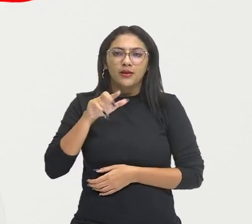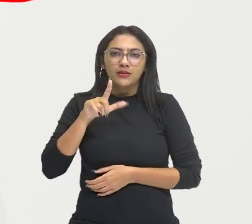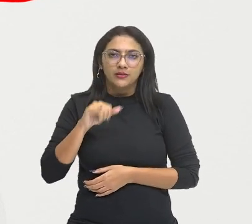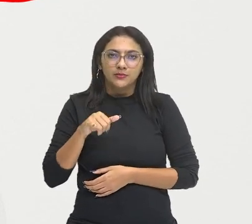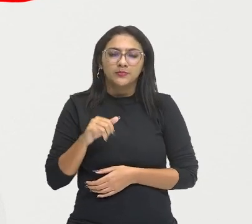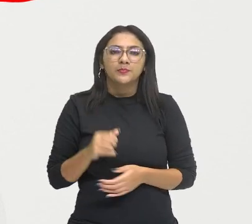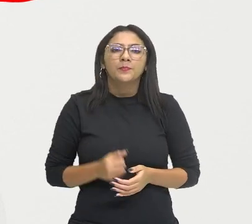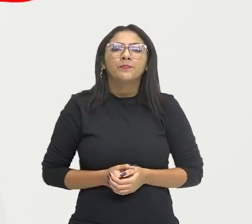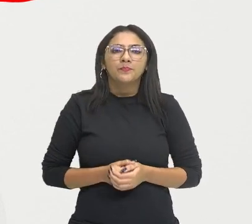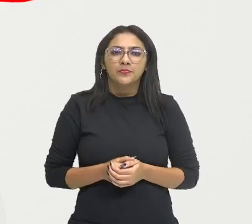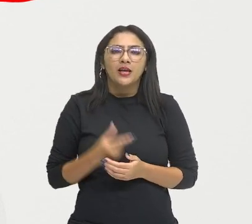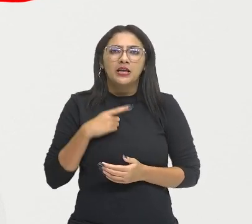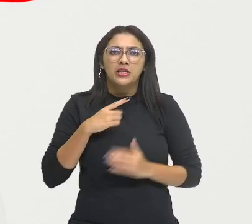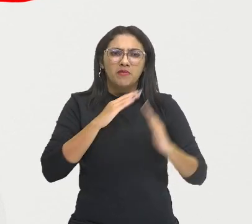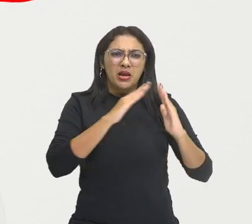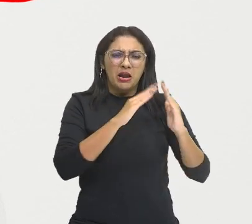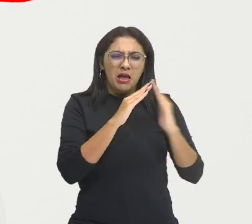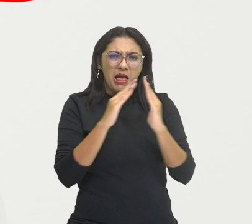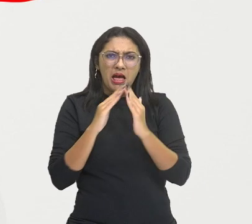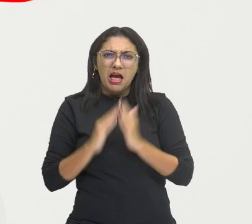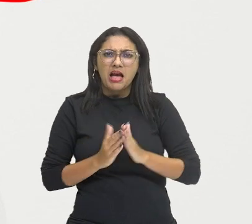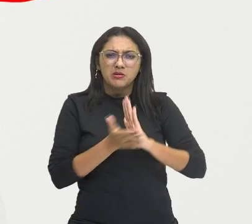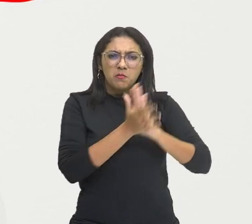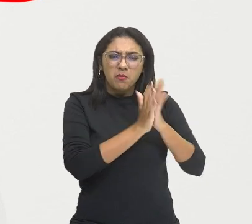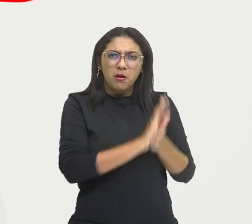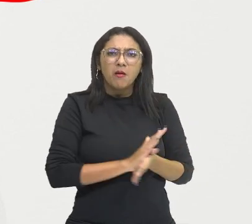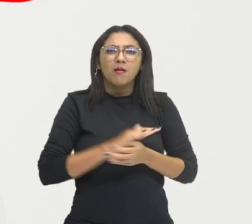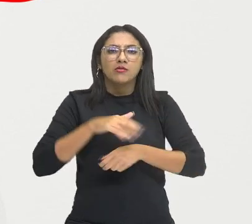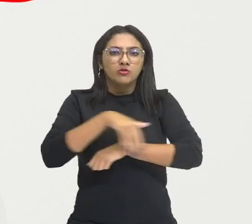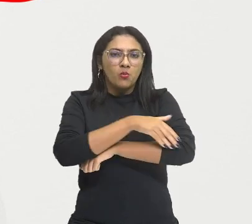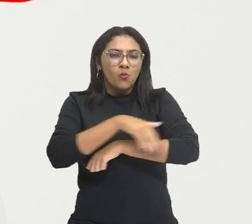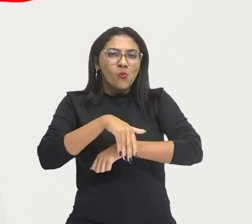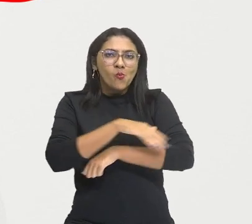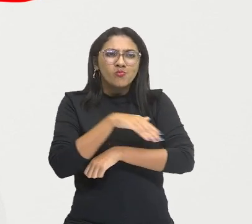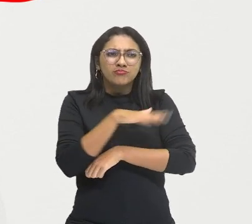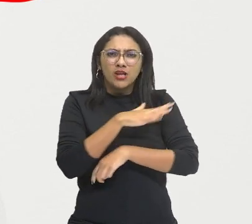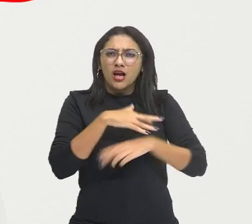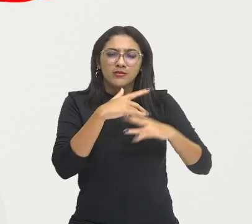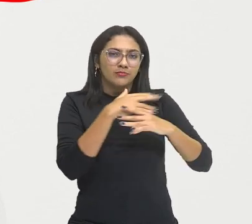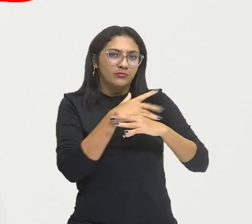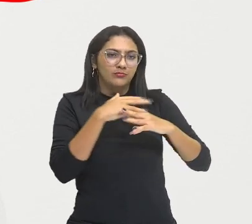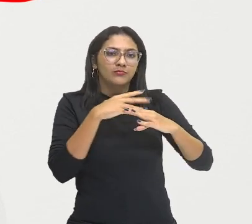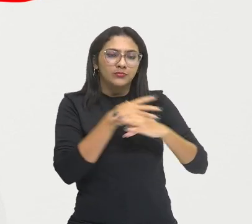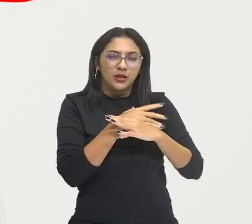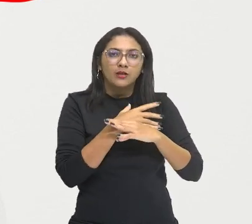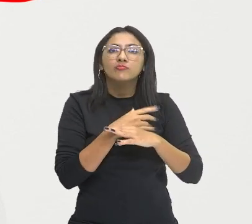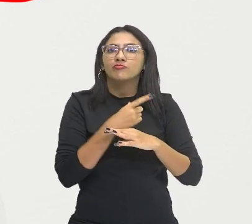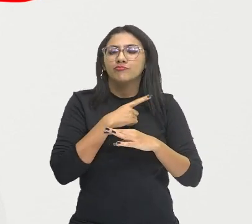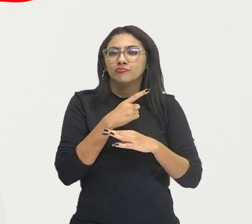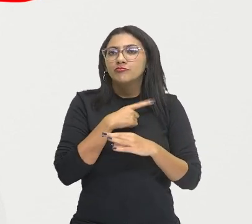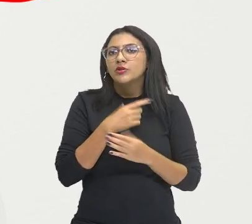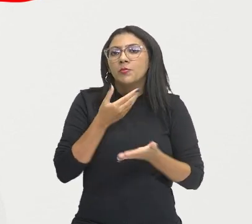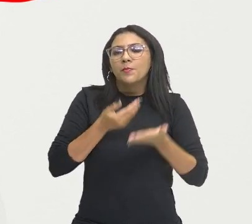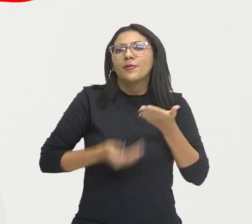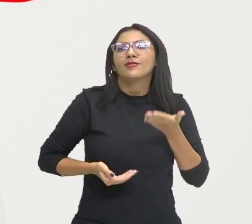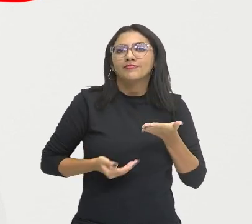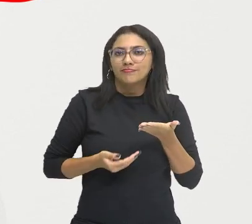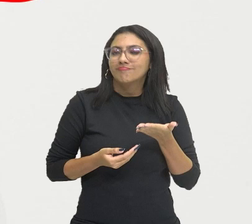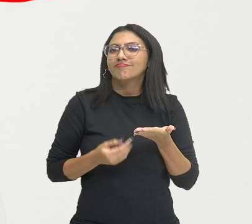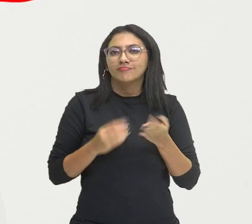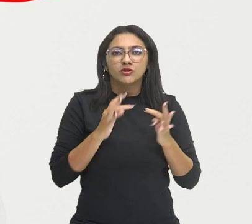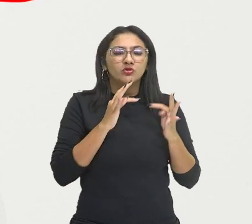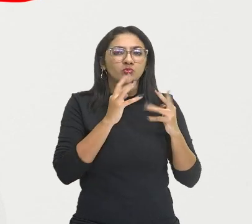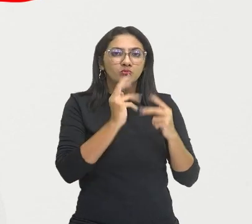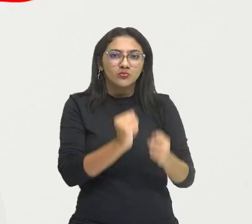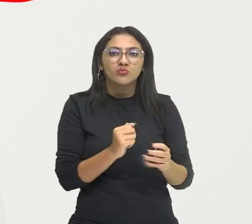da destruição das casas, tá, das moradias, das ruas, das cidades em si, se perdeu também, durante a Segunda Guerra